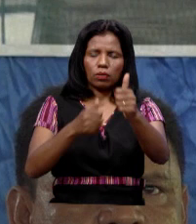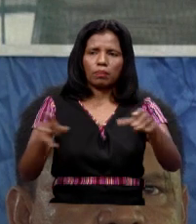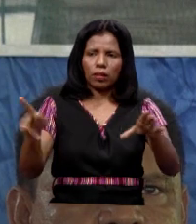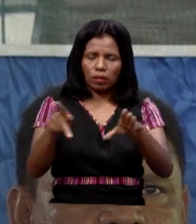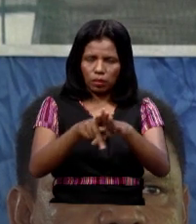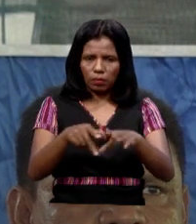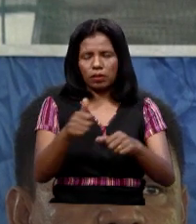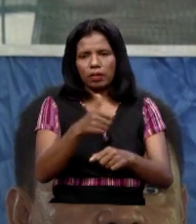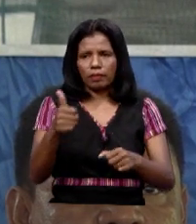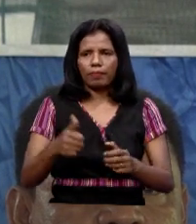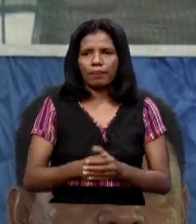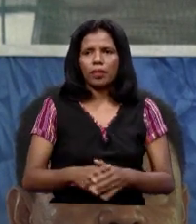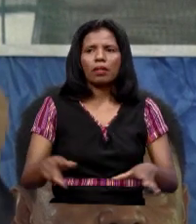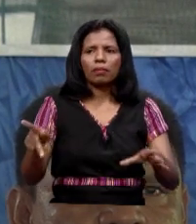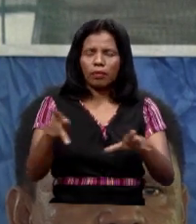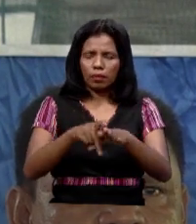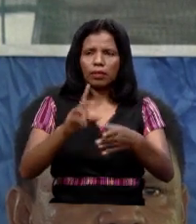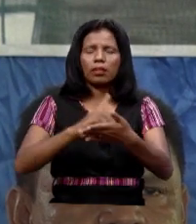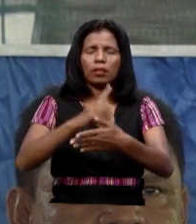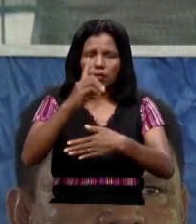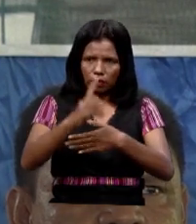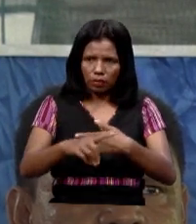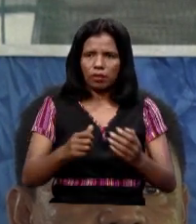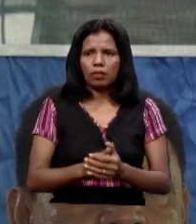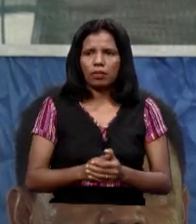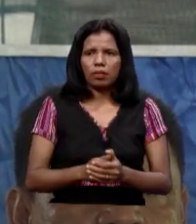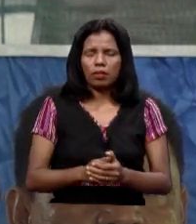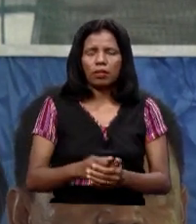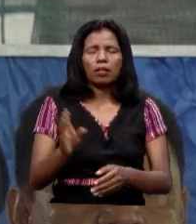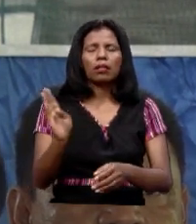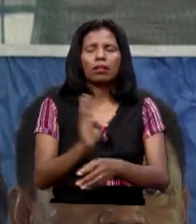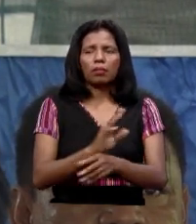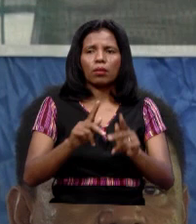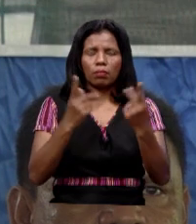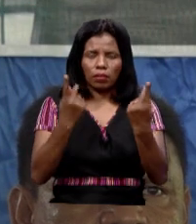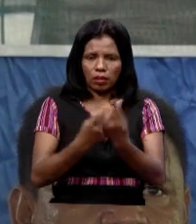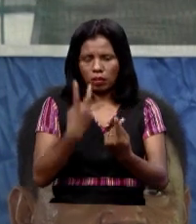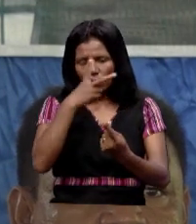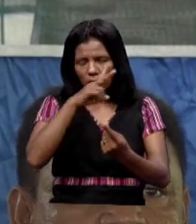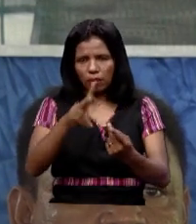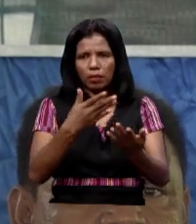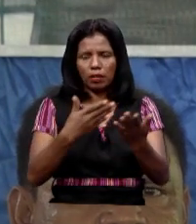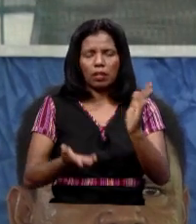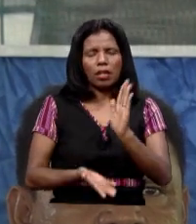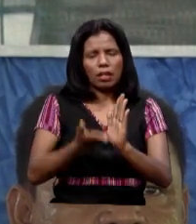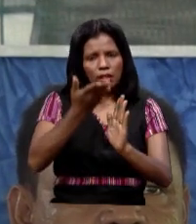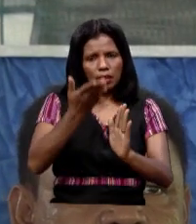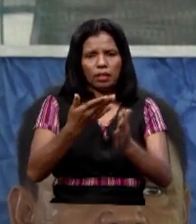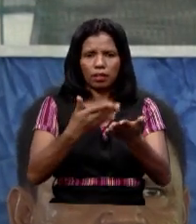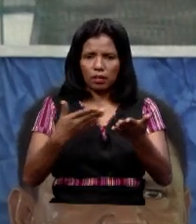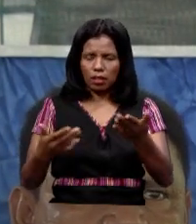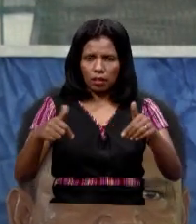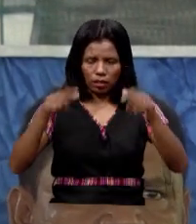ne bot selo gitu participa sama kata sama dara mepe kamar komersu atari lima puluh sama rela tengah saya ke puluh sama rela